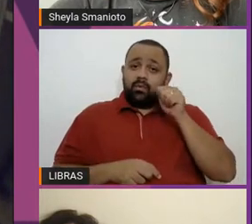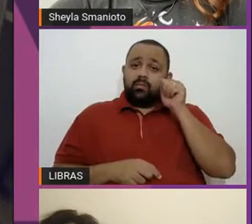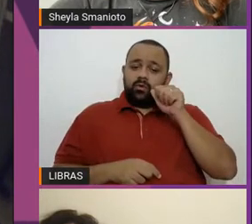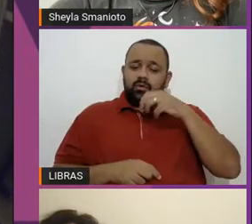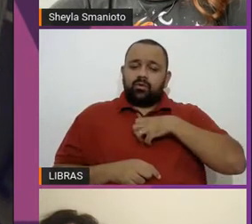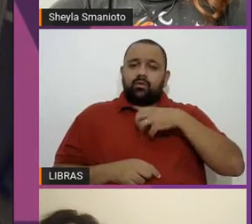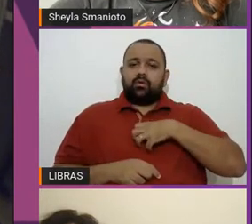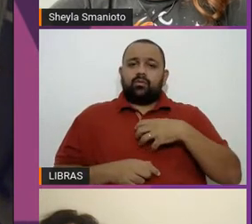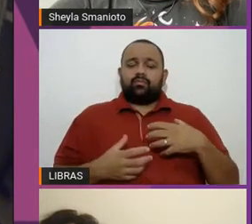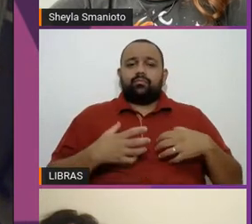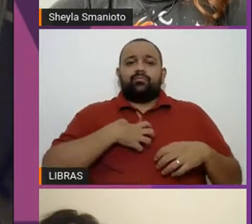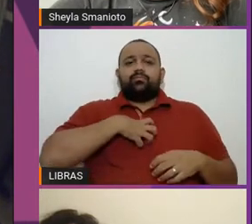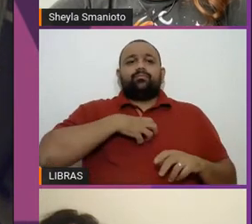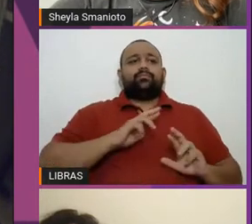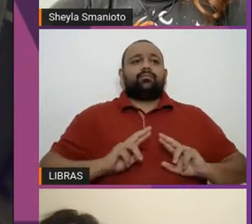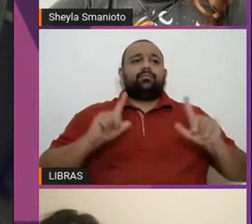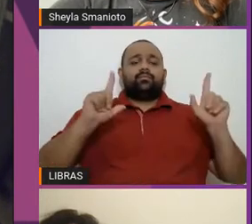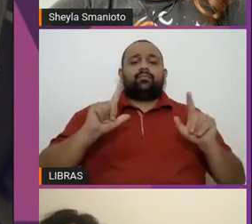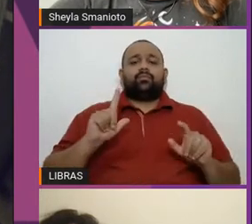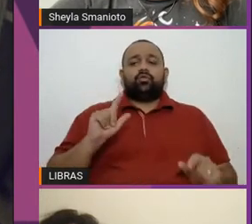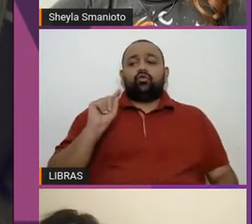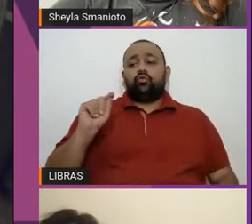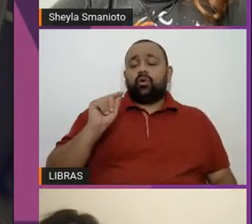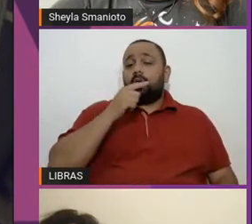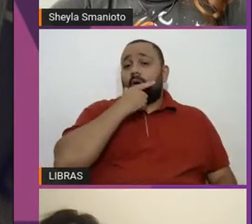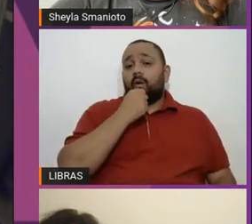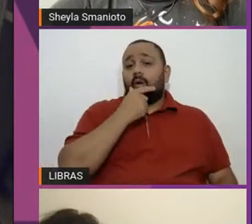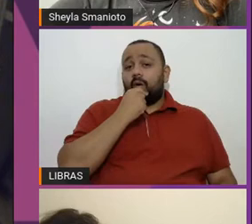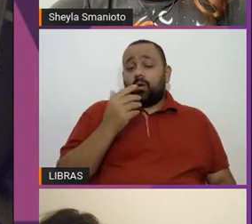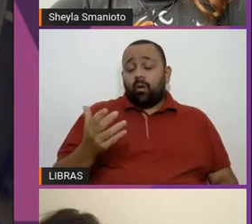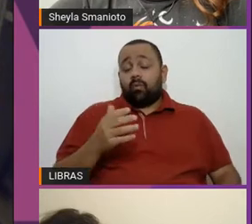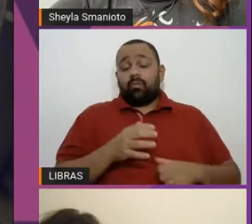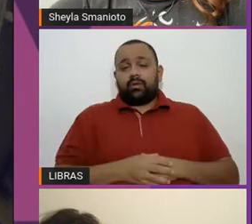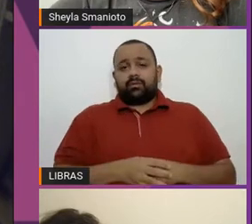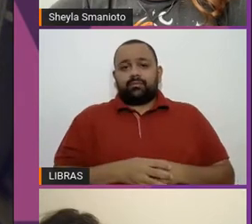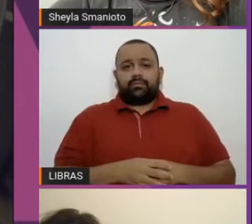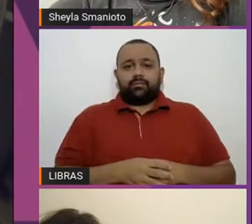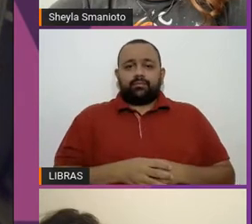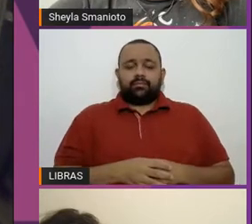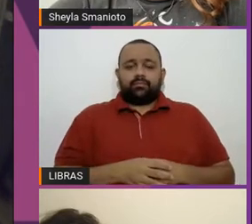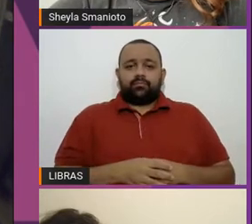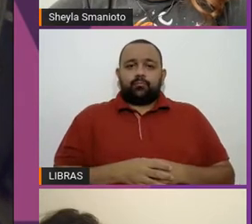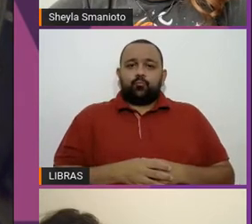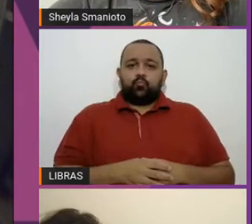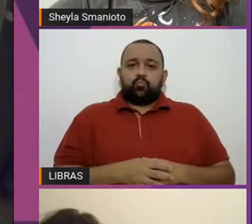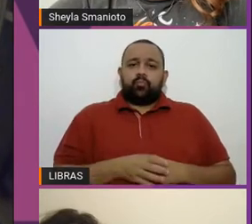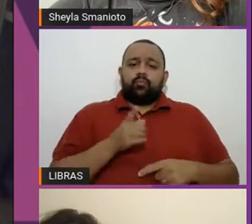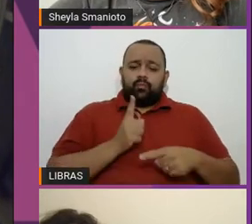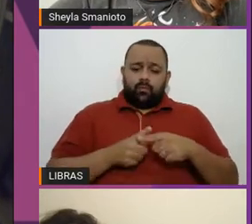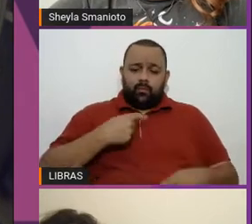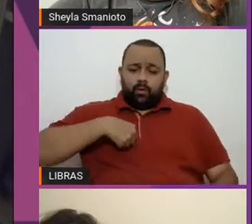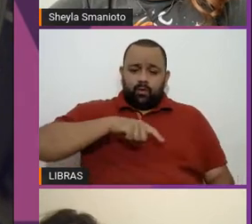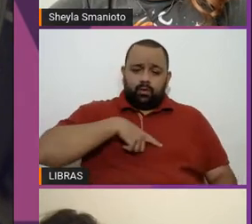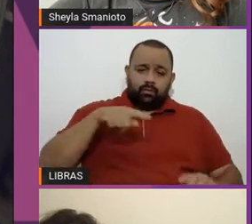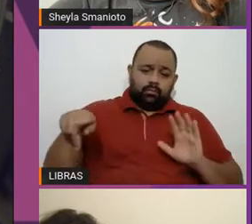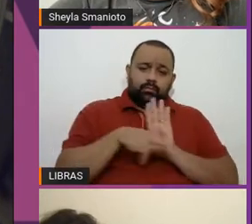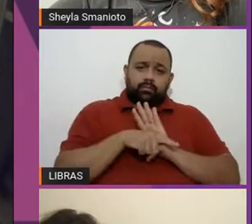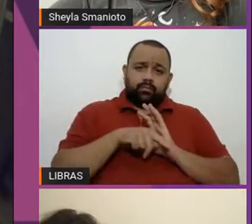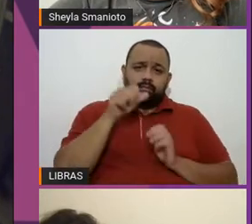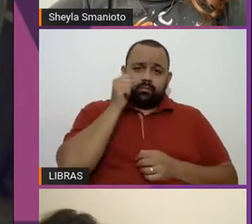têm uma maneira de sentir um pouco diferente dos homens né e acho que sou porque somos colheres